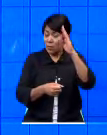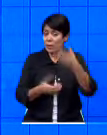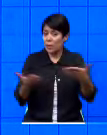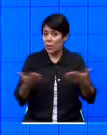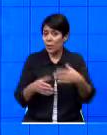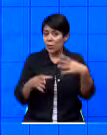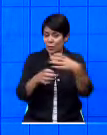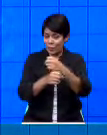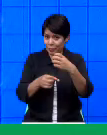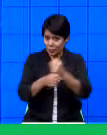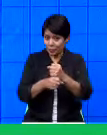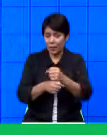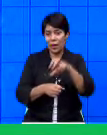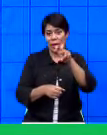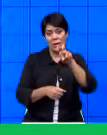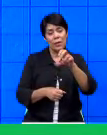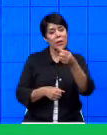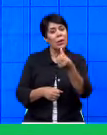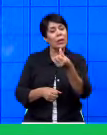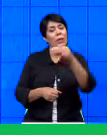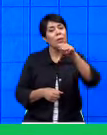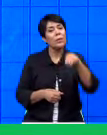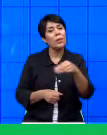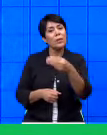principal acumulado,